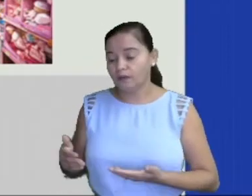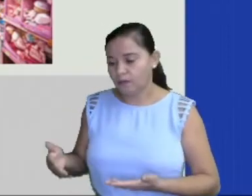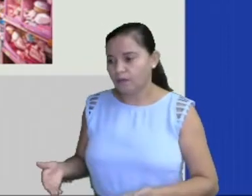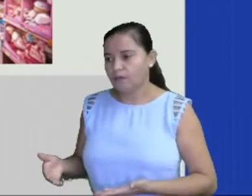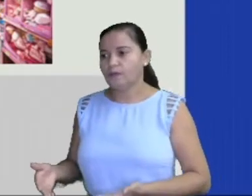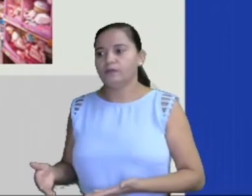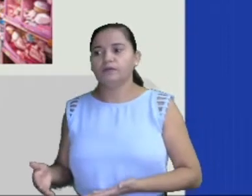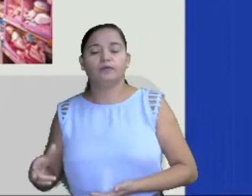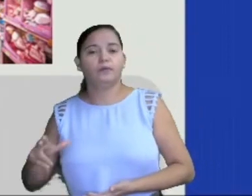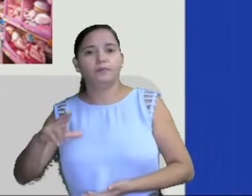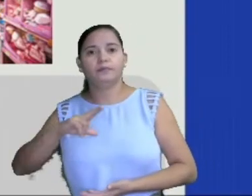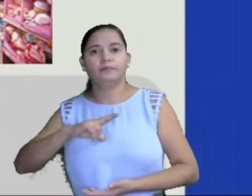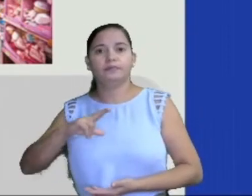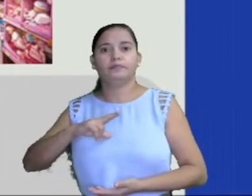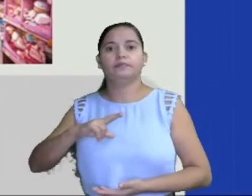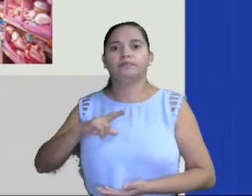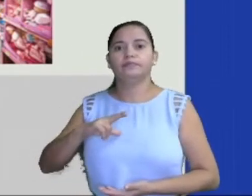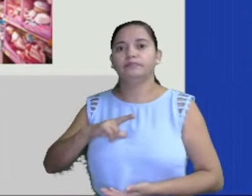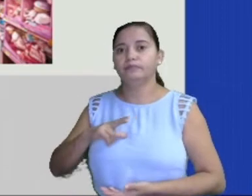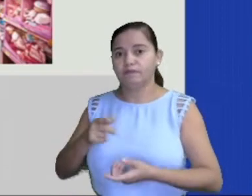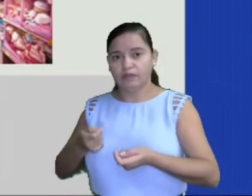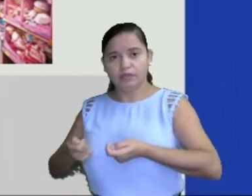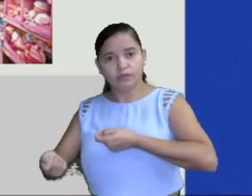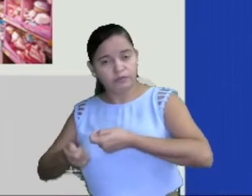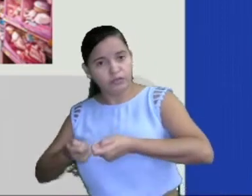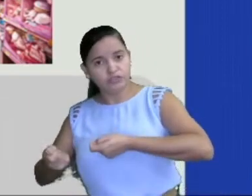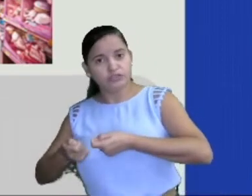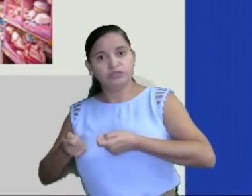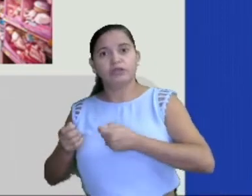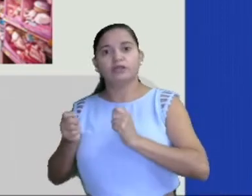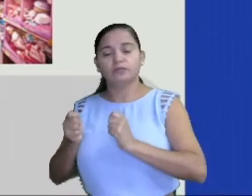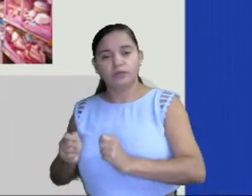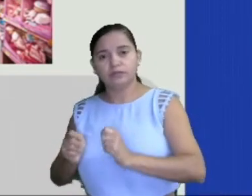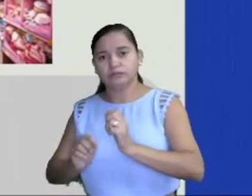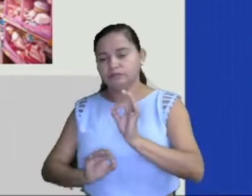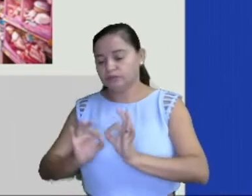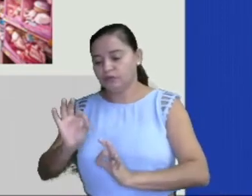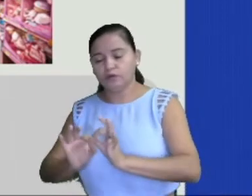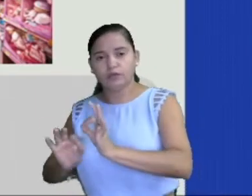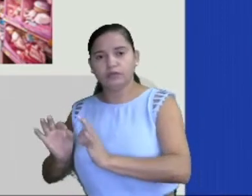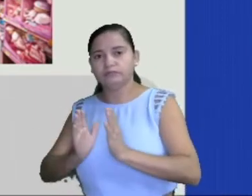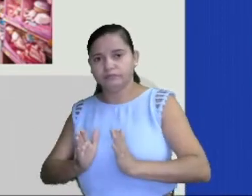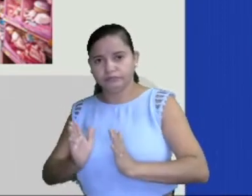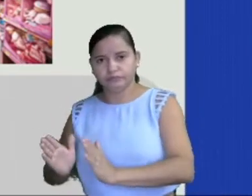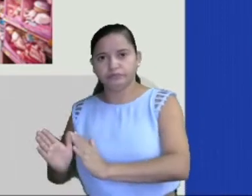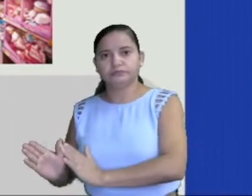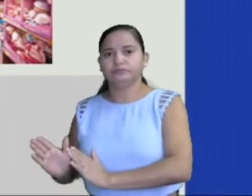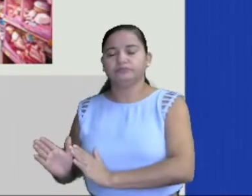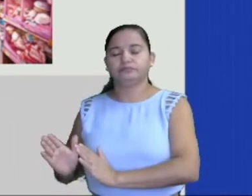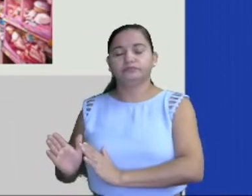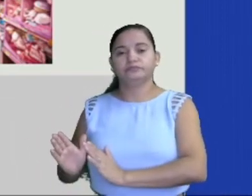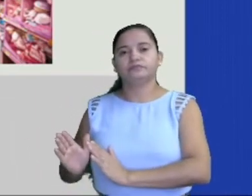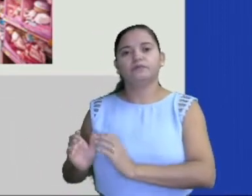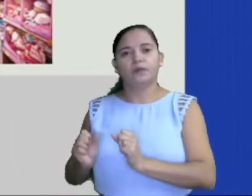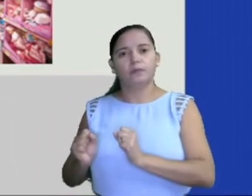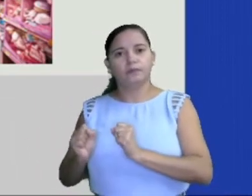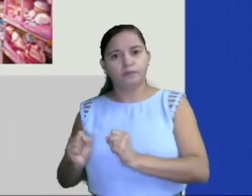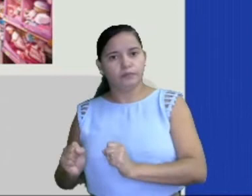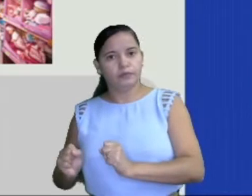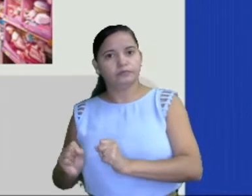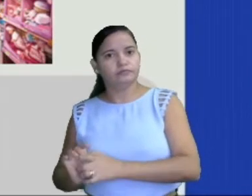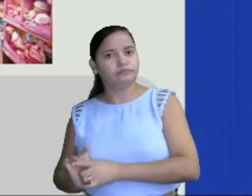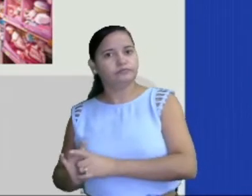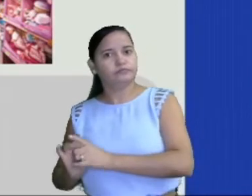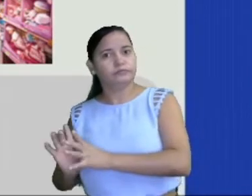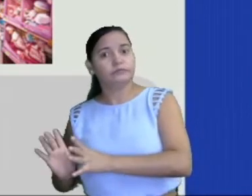São administrados, mantidos e preservados e organizados pelos seus proprietários, que pode permitir